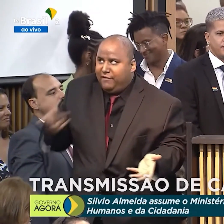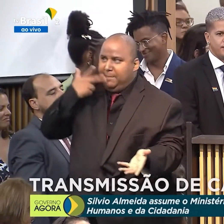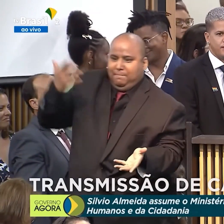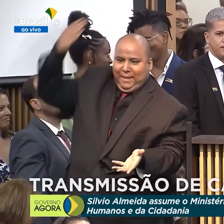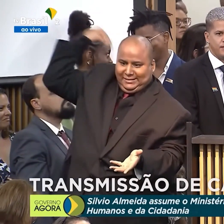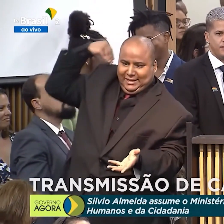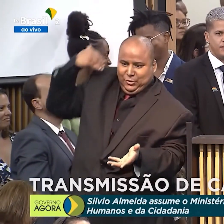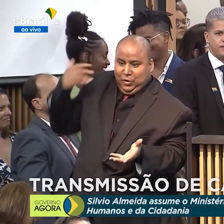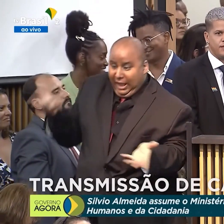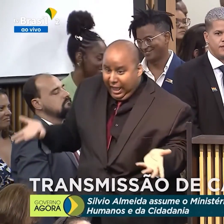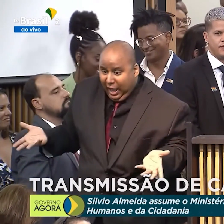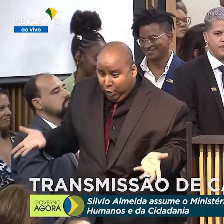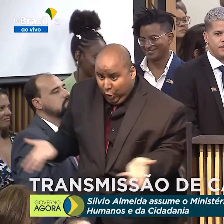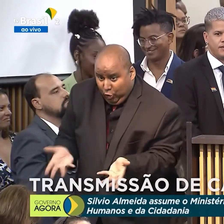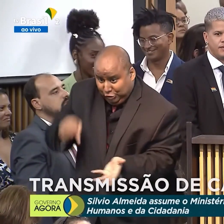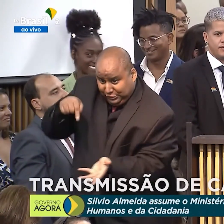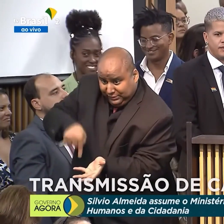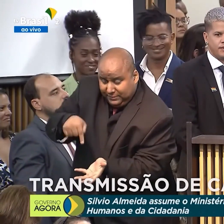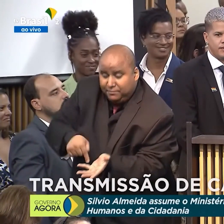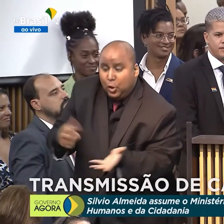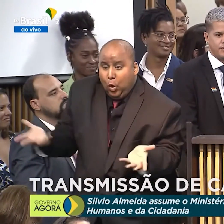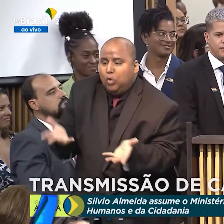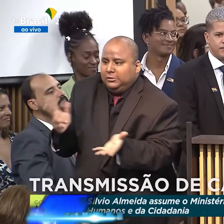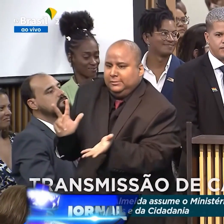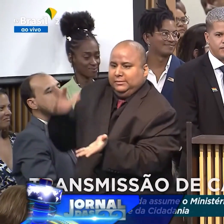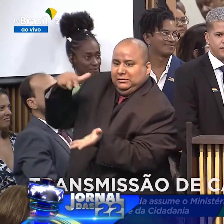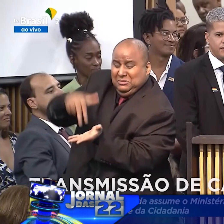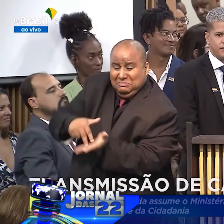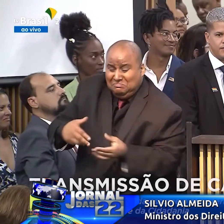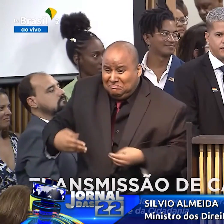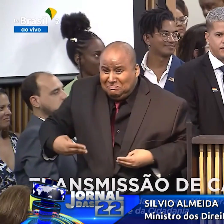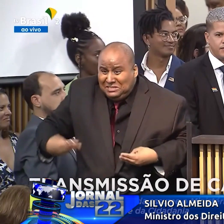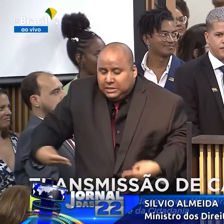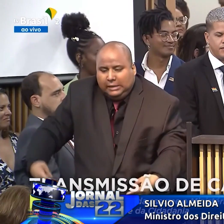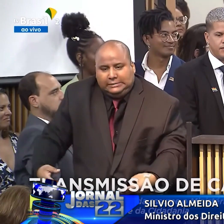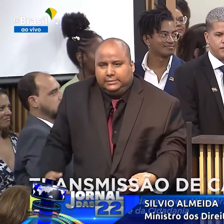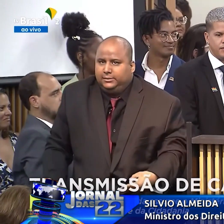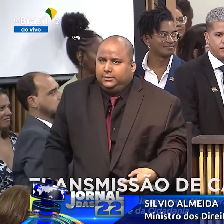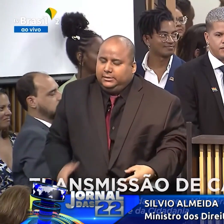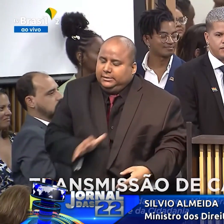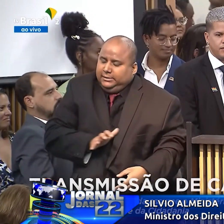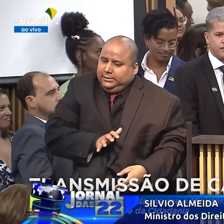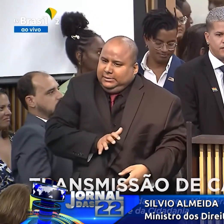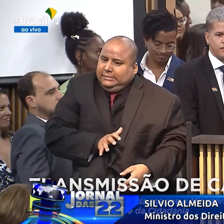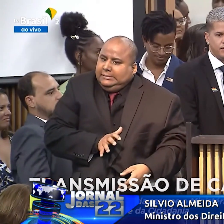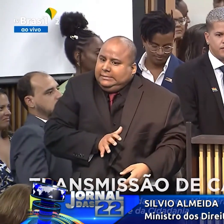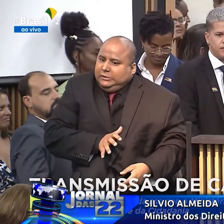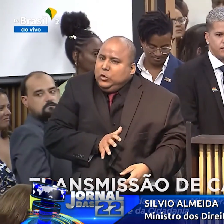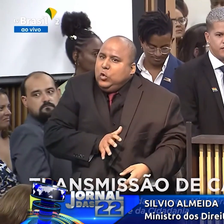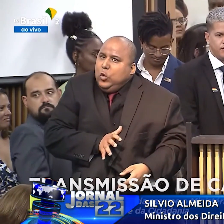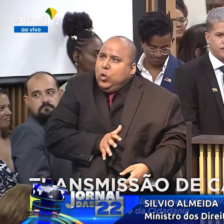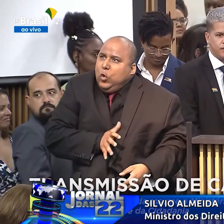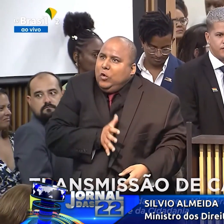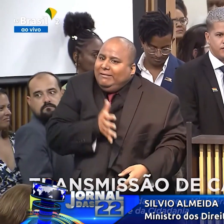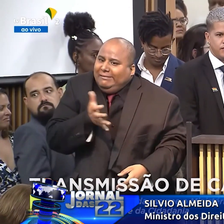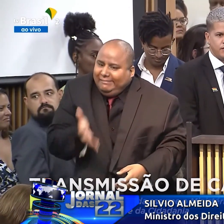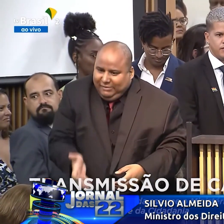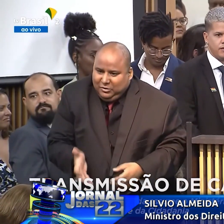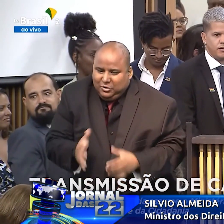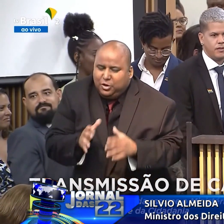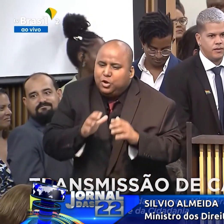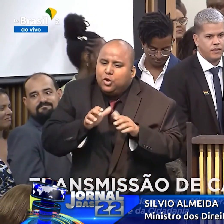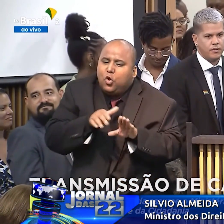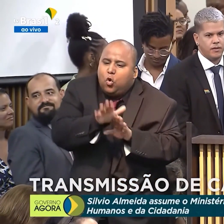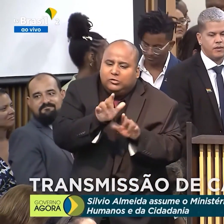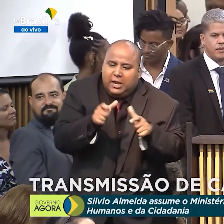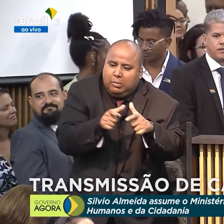Silvio Almeida. Recebo hoje um ministério arrasado. Conselhos de participação foram reduzidos